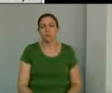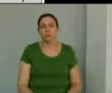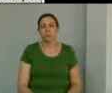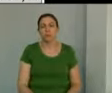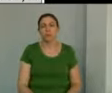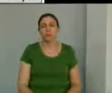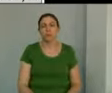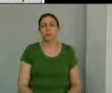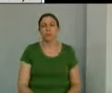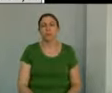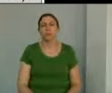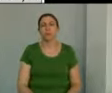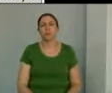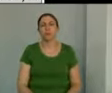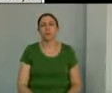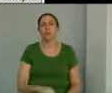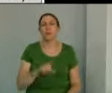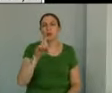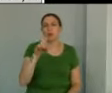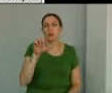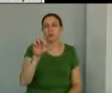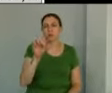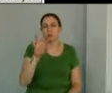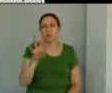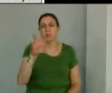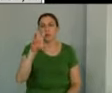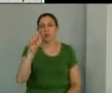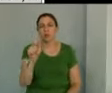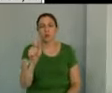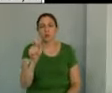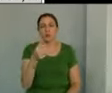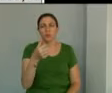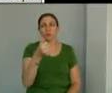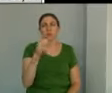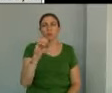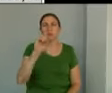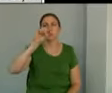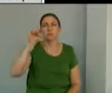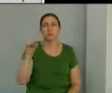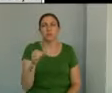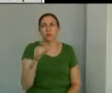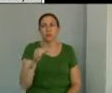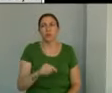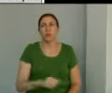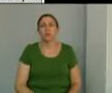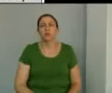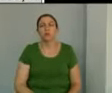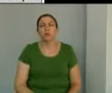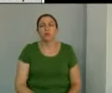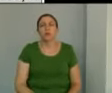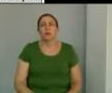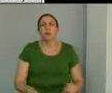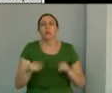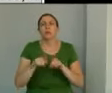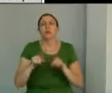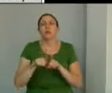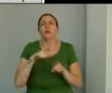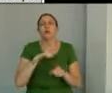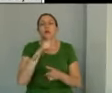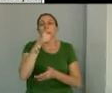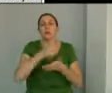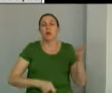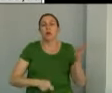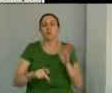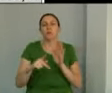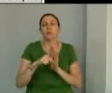2025, então, estimativa de arrecadar 194 milhões e 60 mil. Tá? Além disso, nós temos a taxa de coleta de lixo,